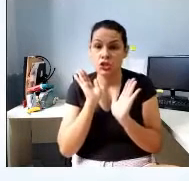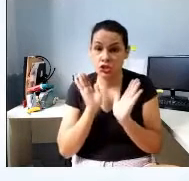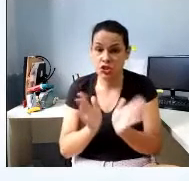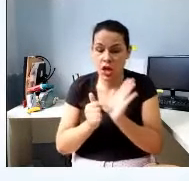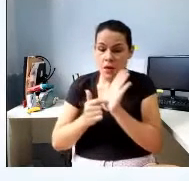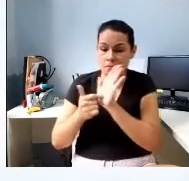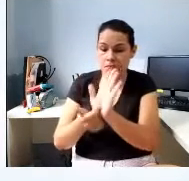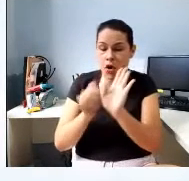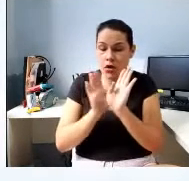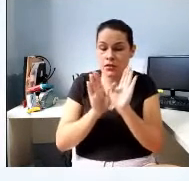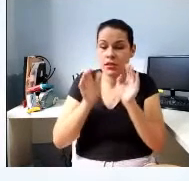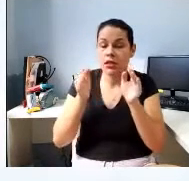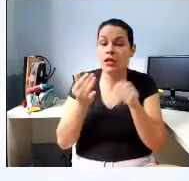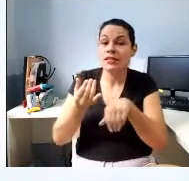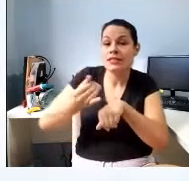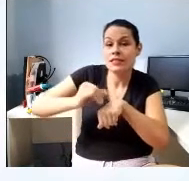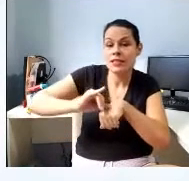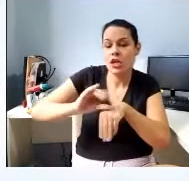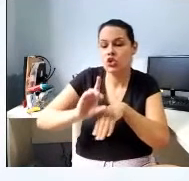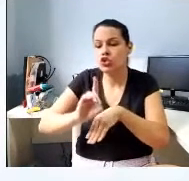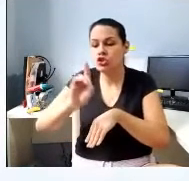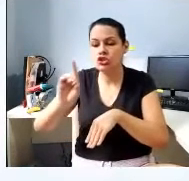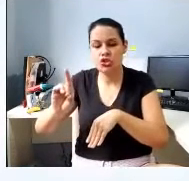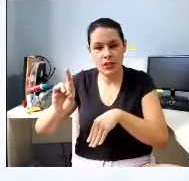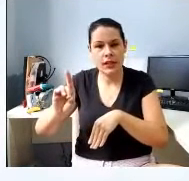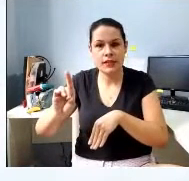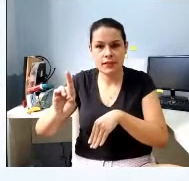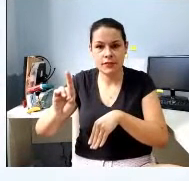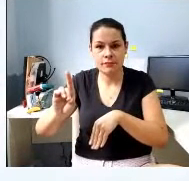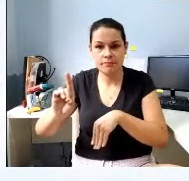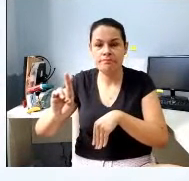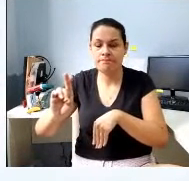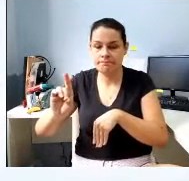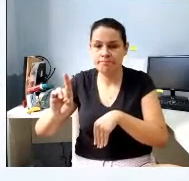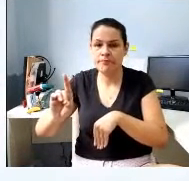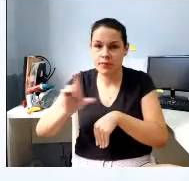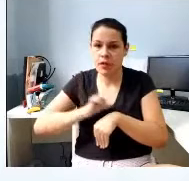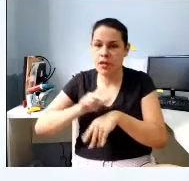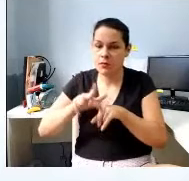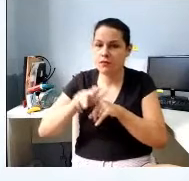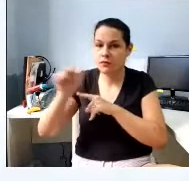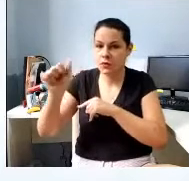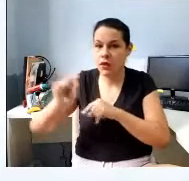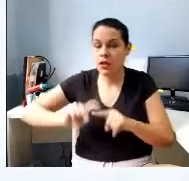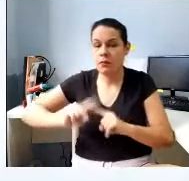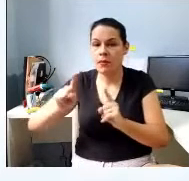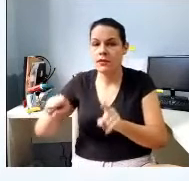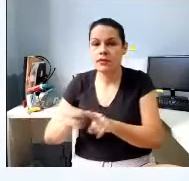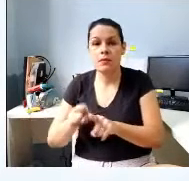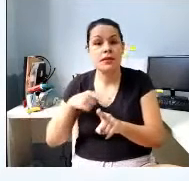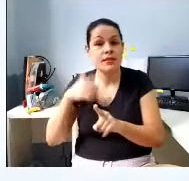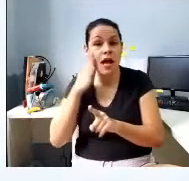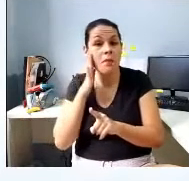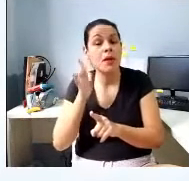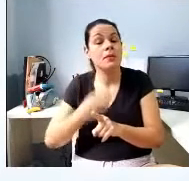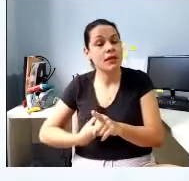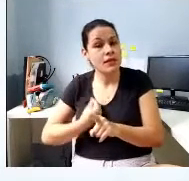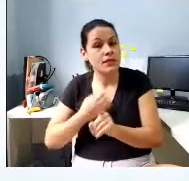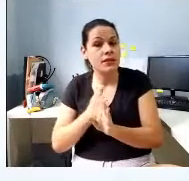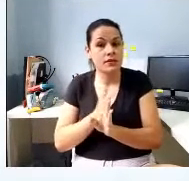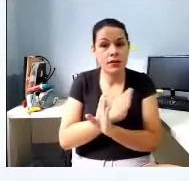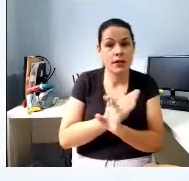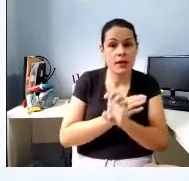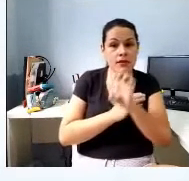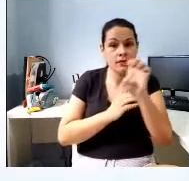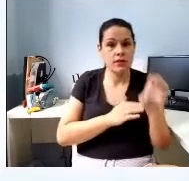centro-direita, né, tendo uma vitória, digamos, acachapante, nós temos também essa ala da esquerda. E foi um